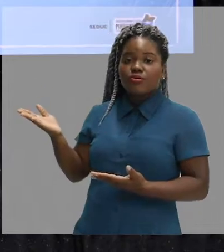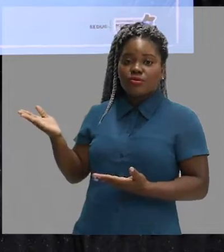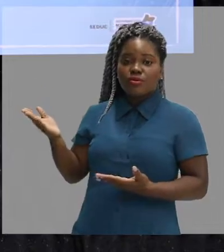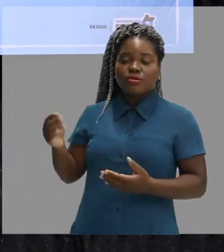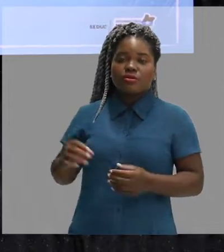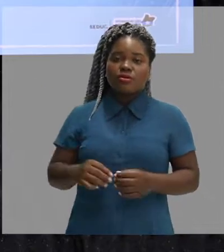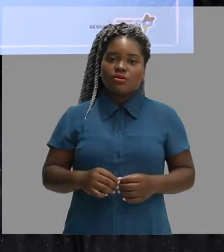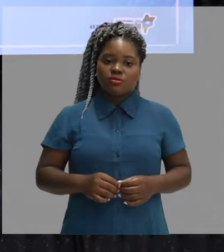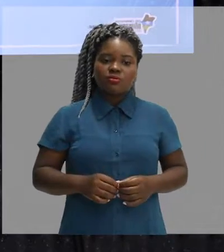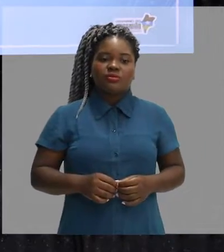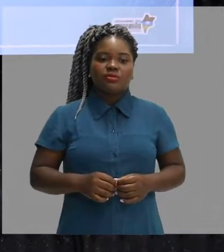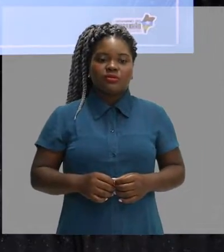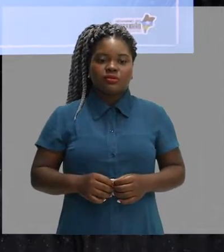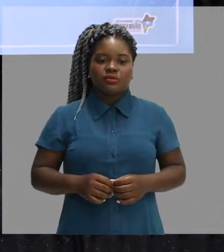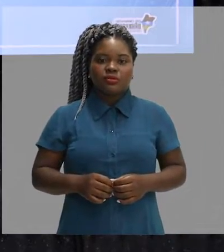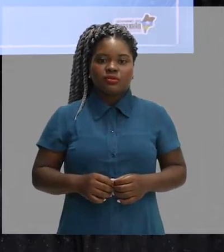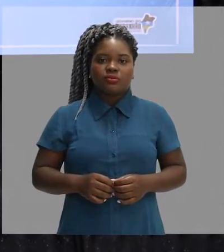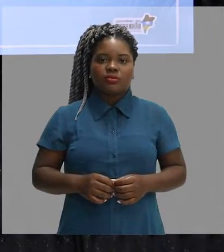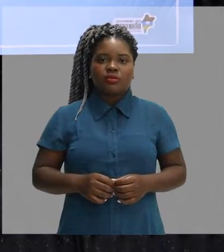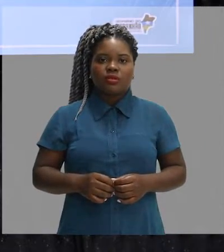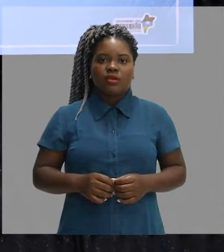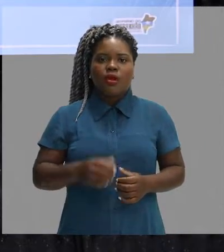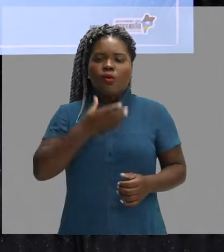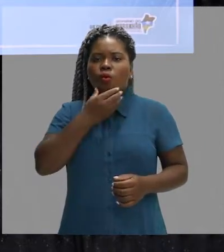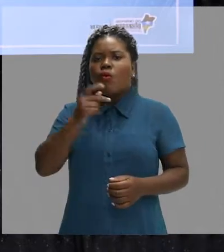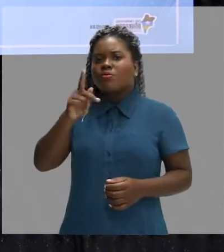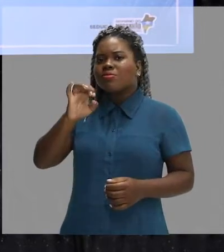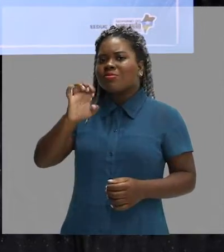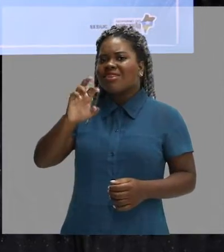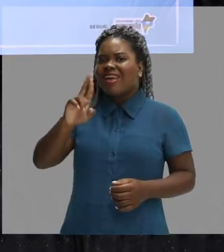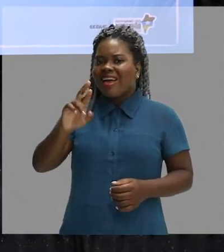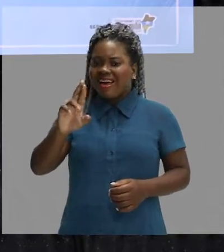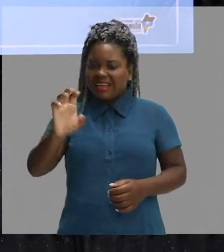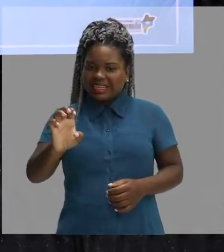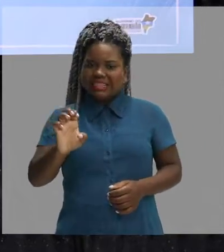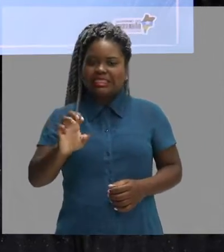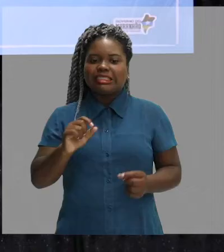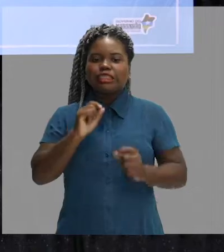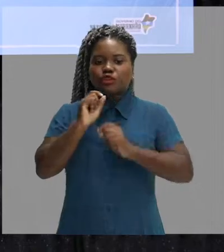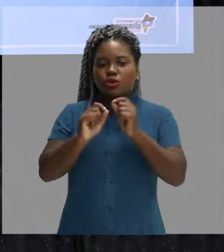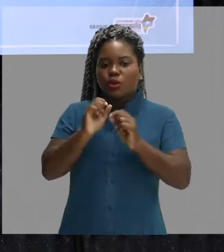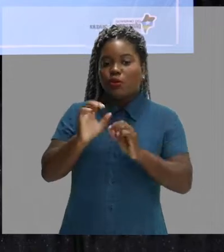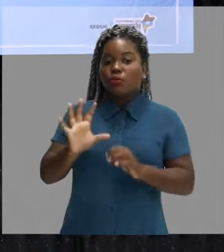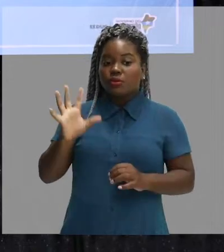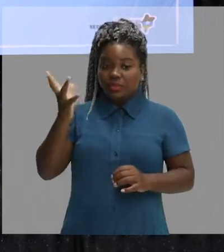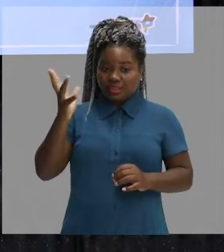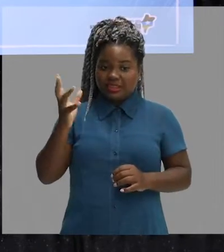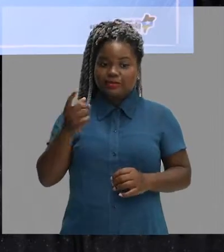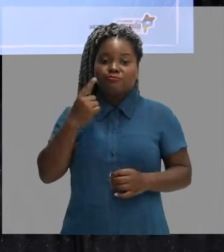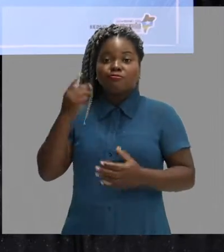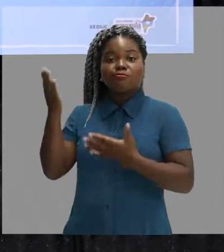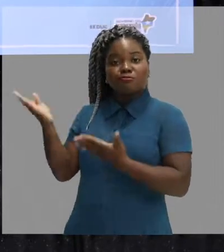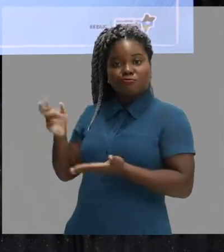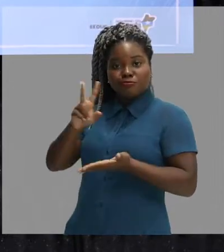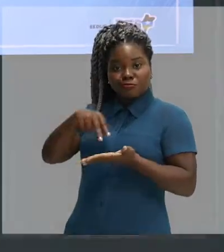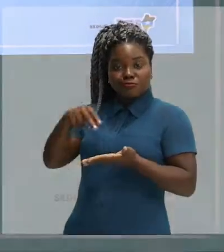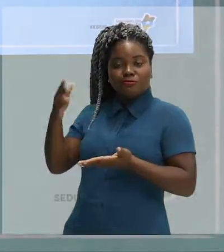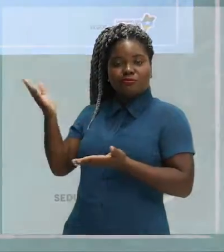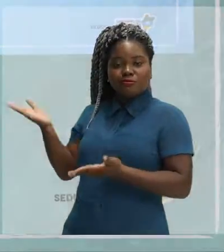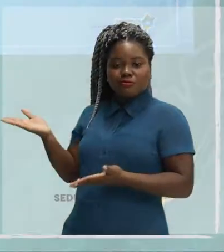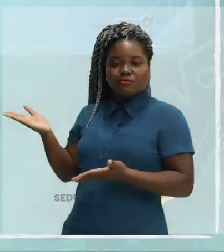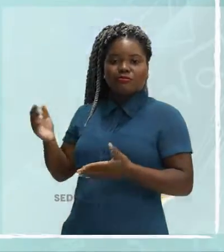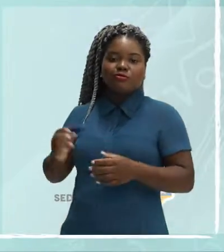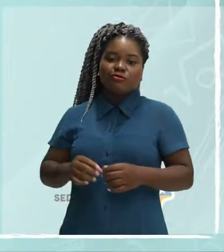Bourdieu. O Pierre Bourdieu, ele trata da violência simbólica em que sentido? Presta atenção. A violência simbólica é um